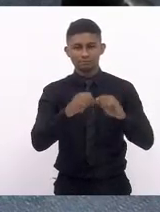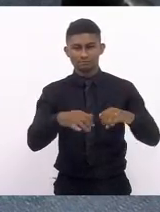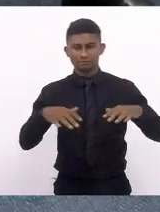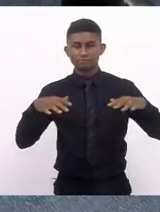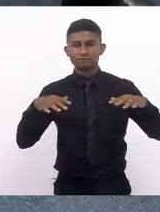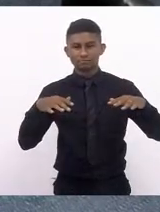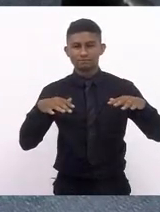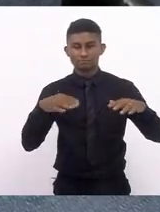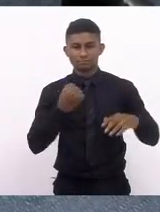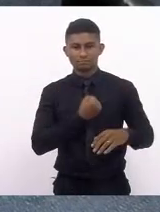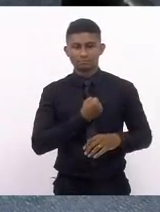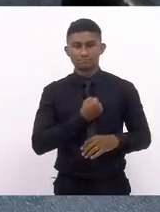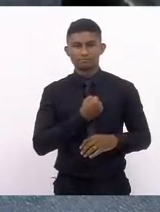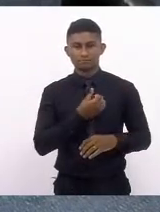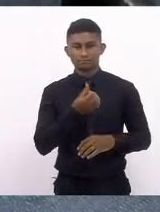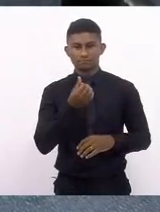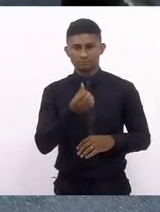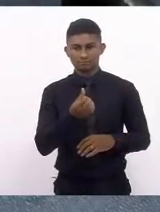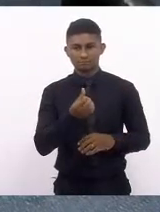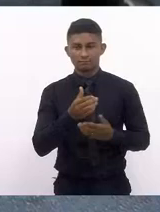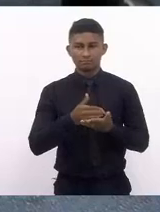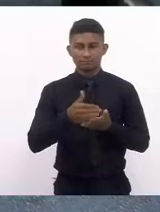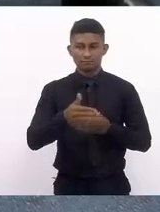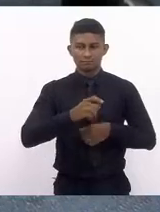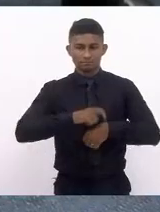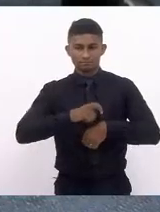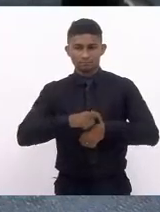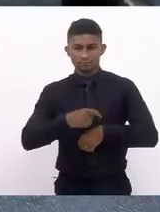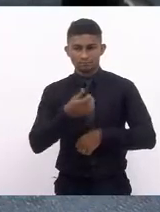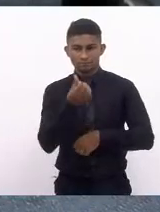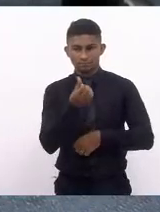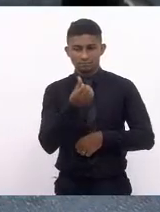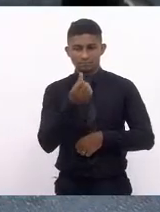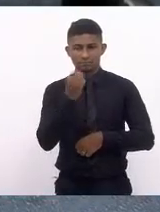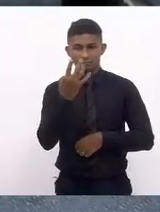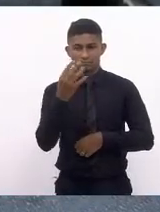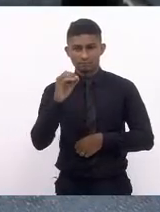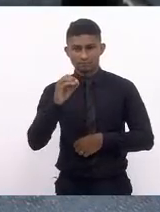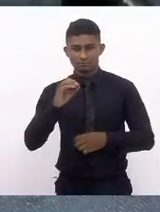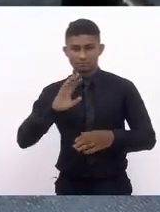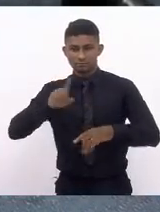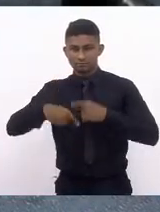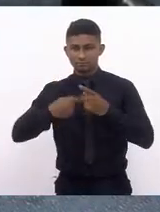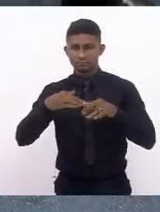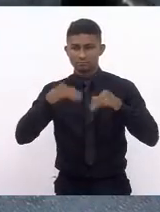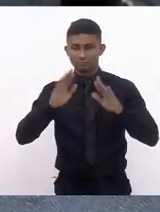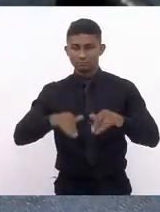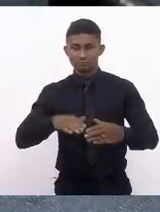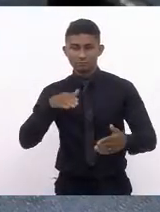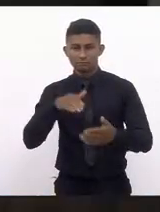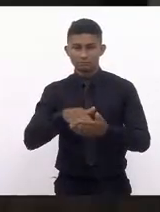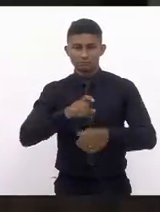sessão extraordinária iniciada 18:40 encerrou-se 18:47